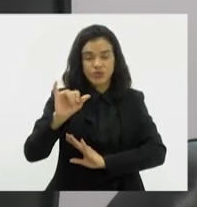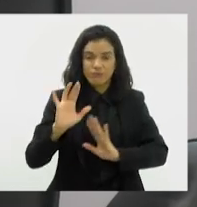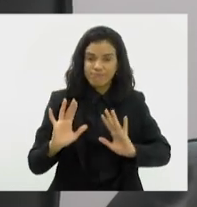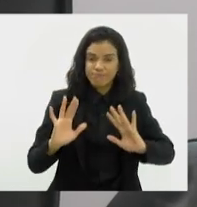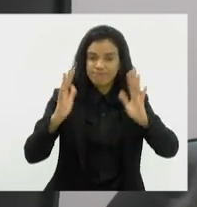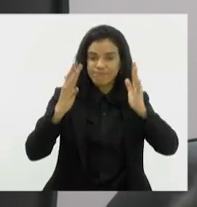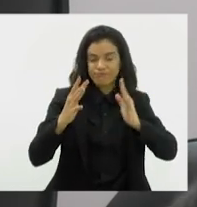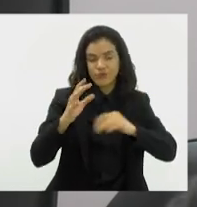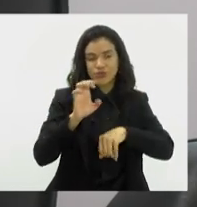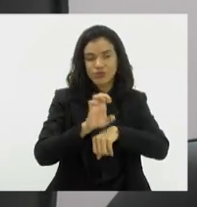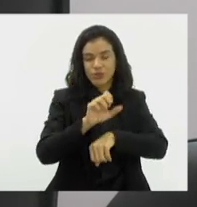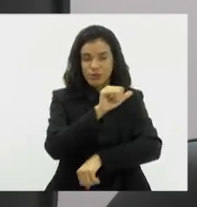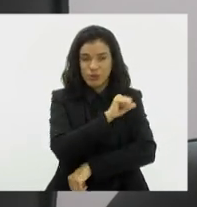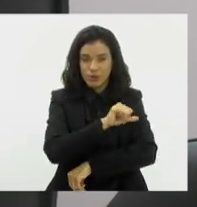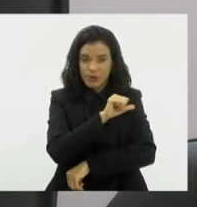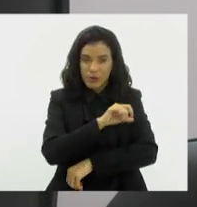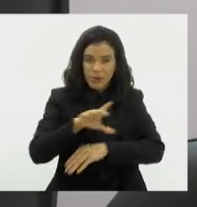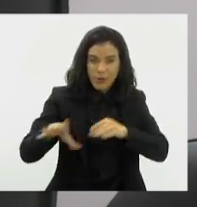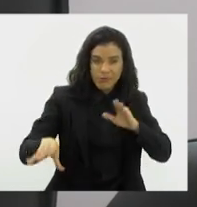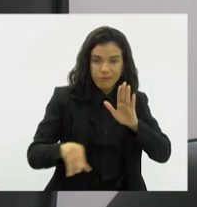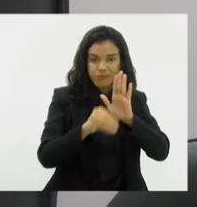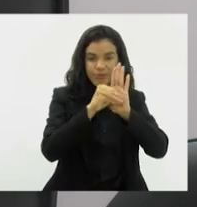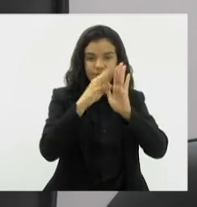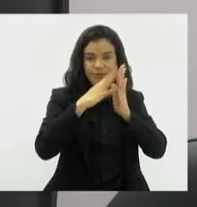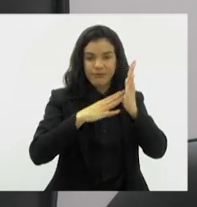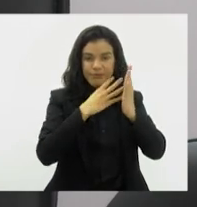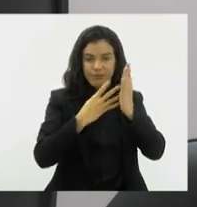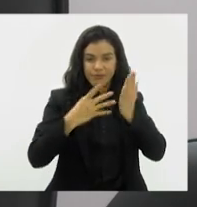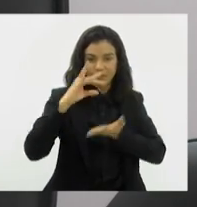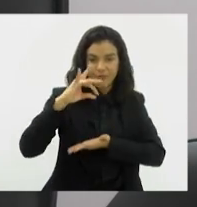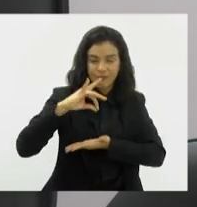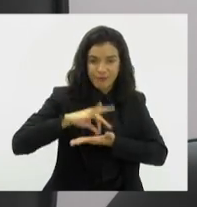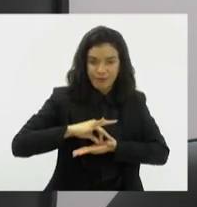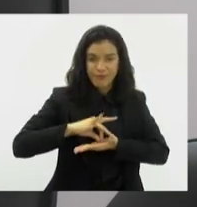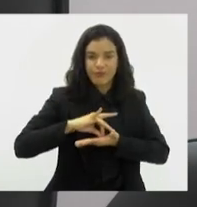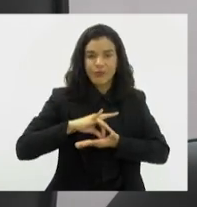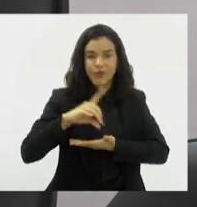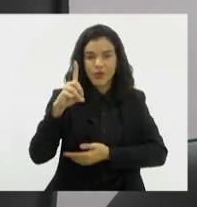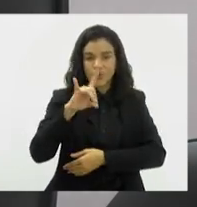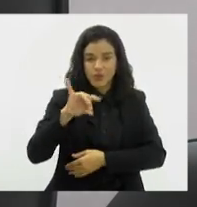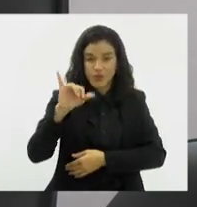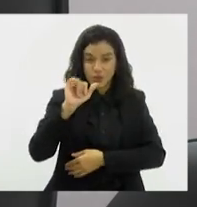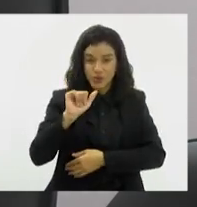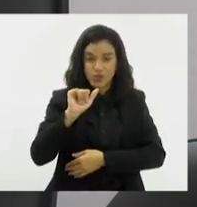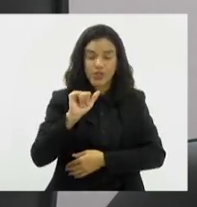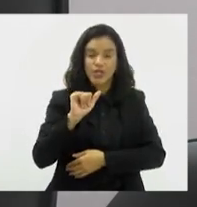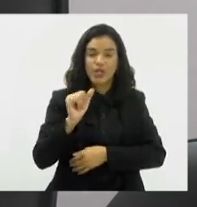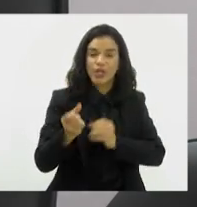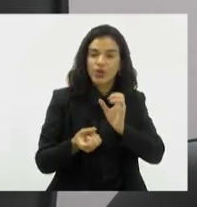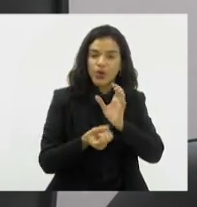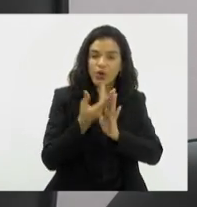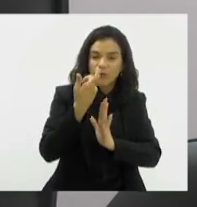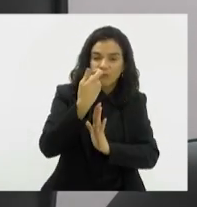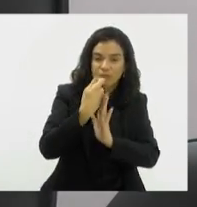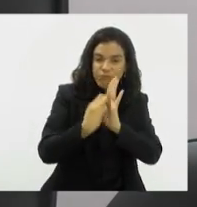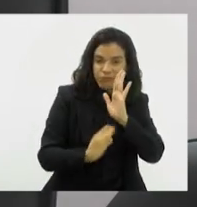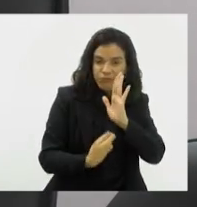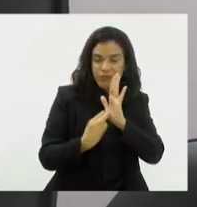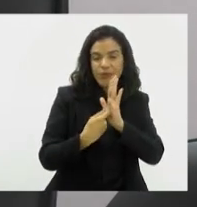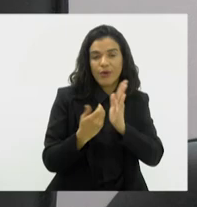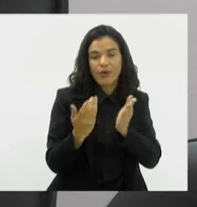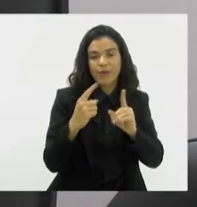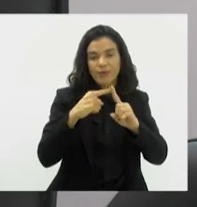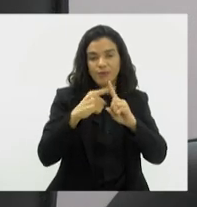do Estado do Rio de Janeiro, para incluir no calendário oficial o Dia do Compositor